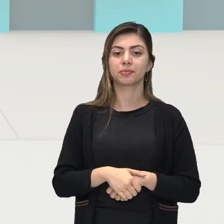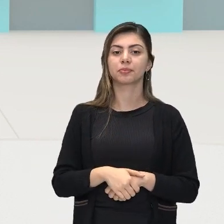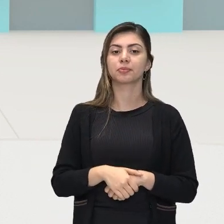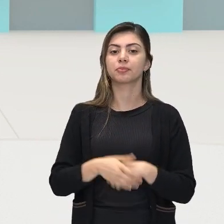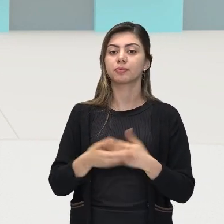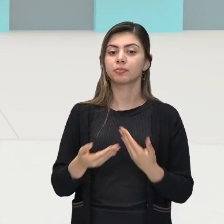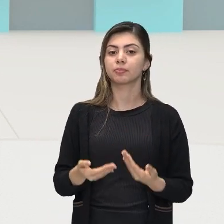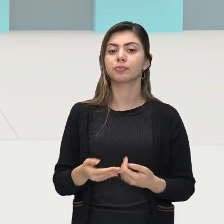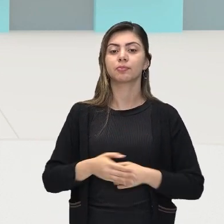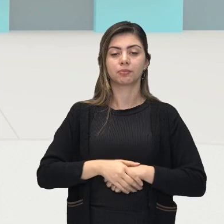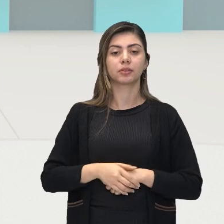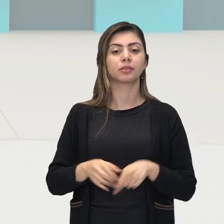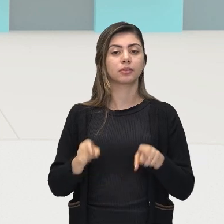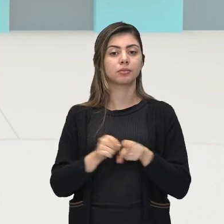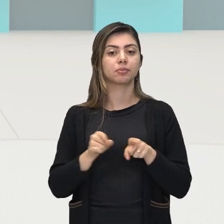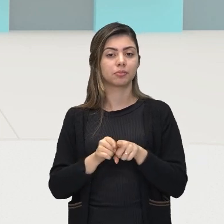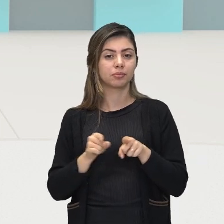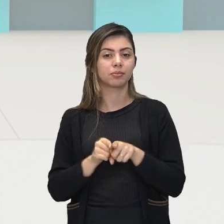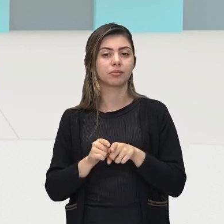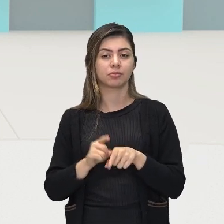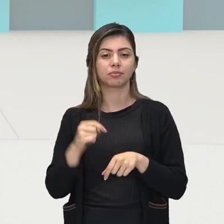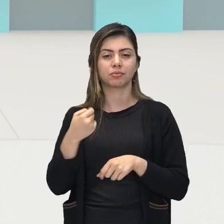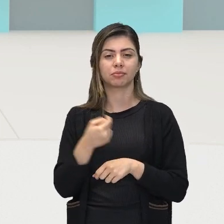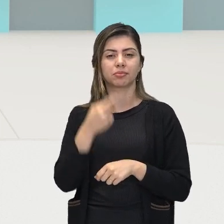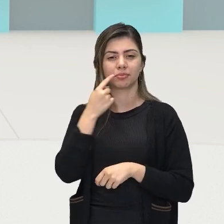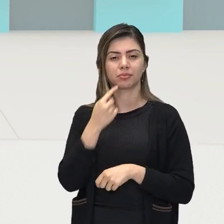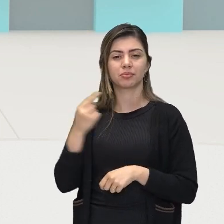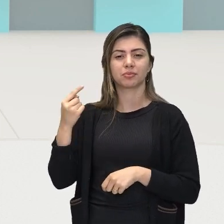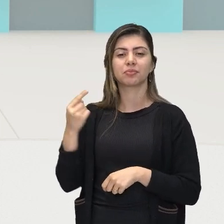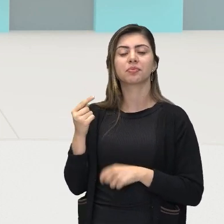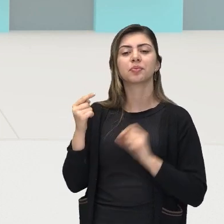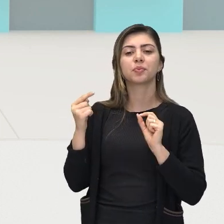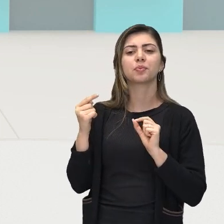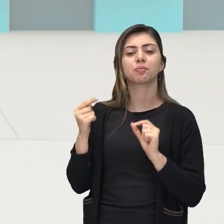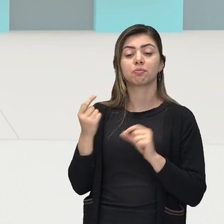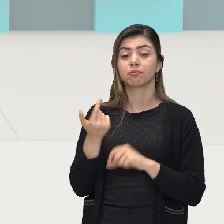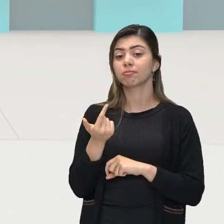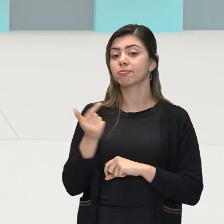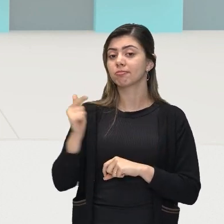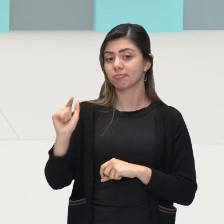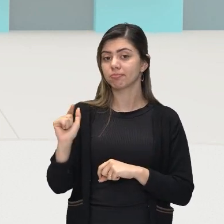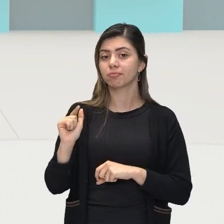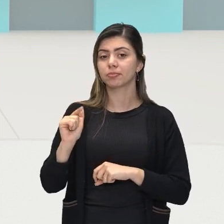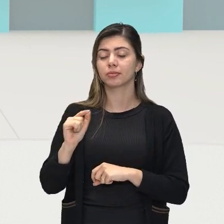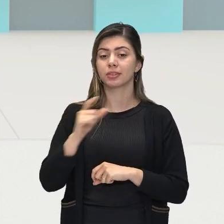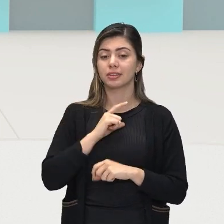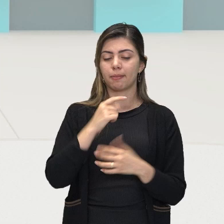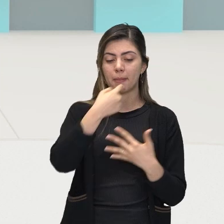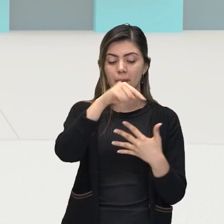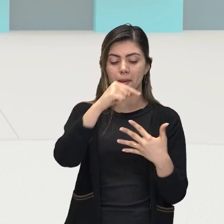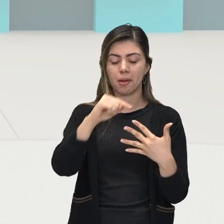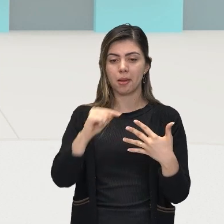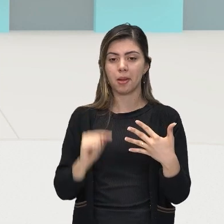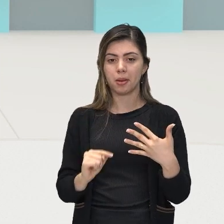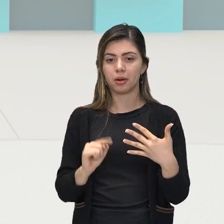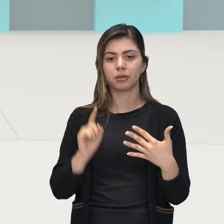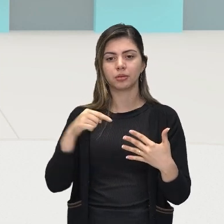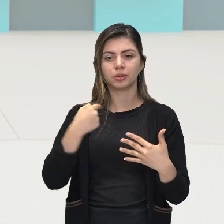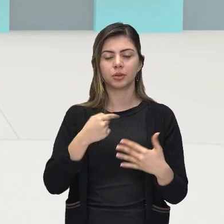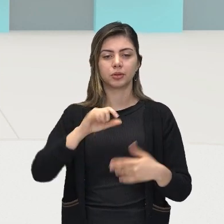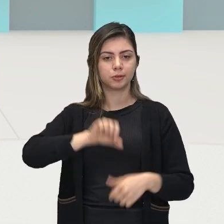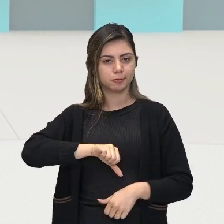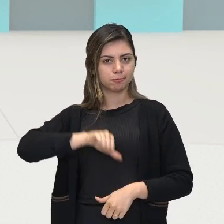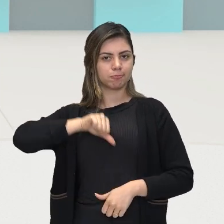também, consequentemente, como vocês vão observar no outro tópico, com todos esses benefícios, a nossa autoestima ela